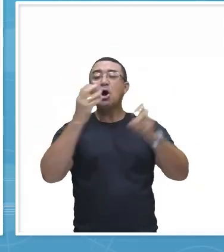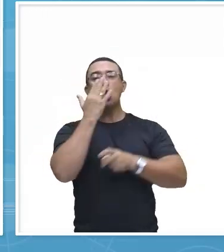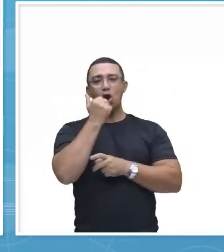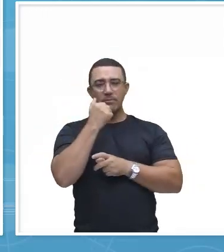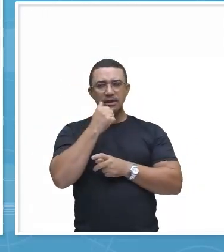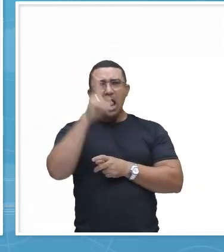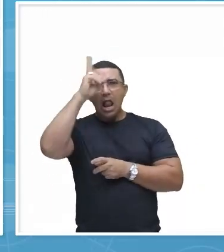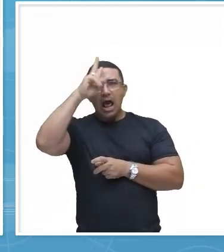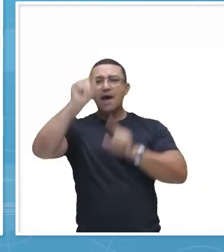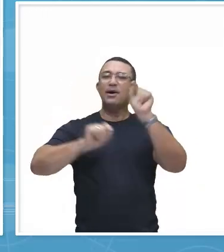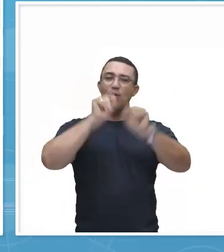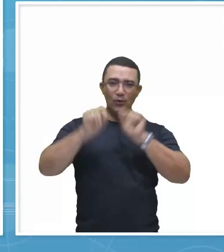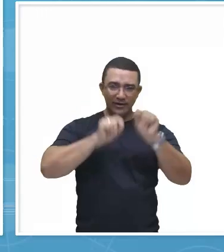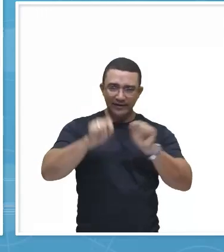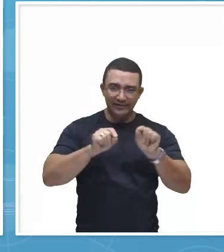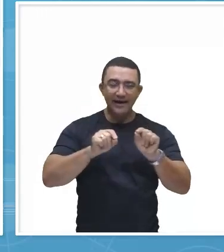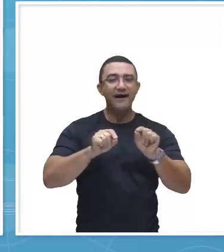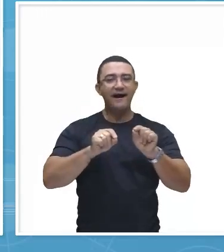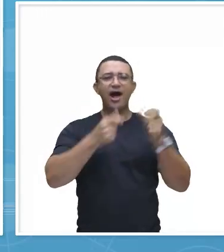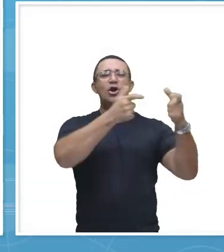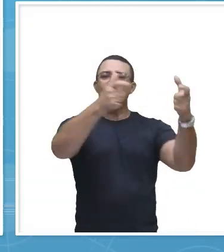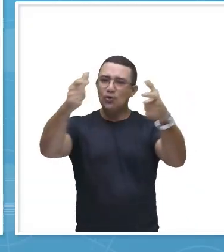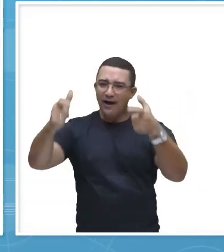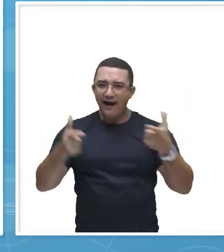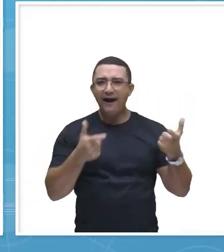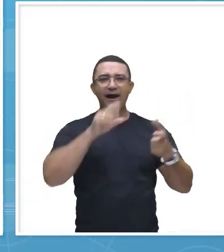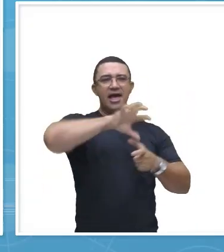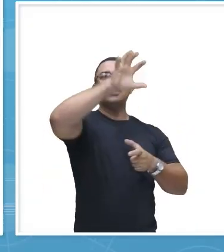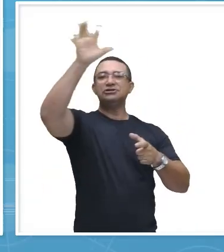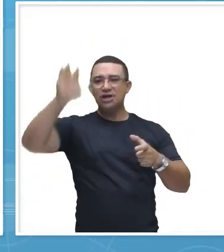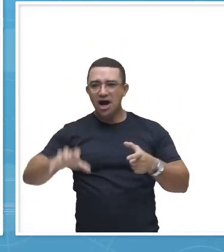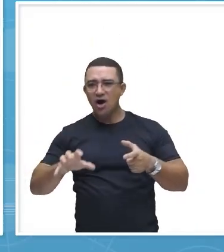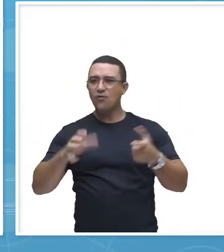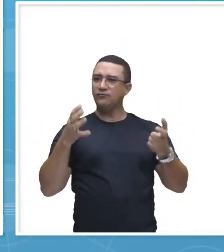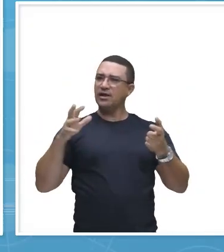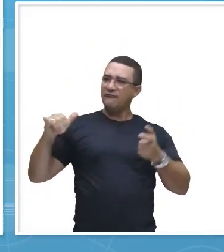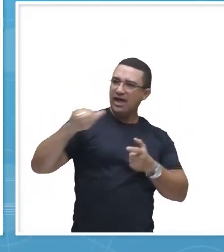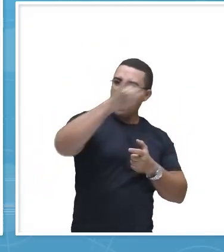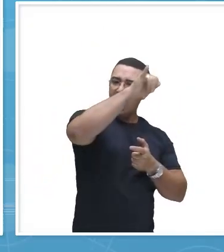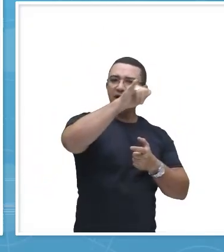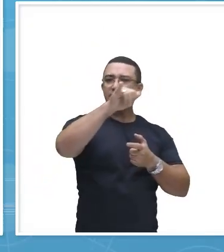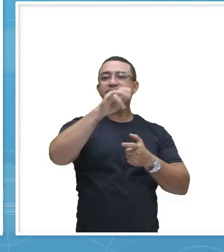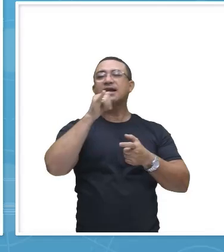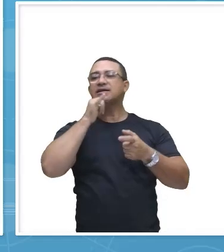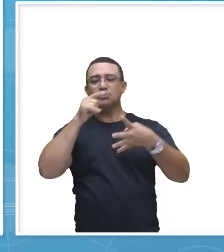muito dos nossos lugares, de viagens que a gente já fez. Tenho 4 exemplos para vocês aí, olha. Uma